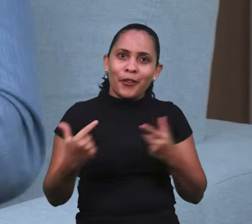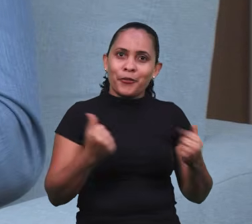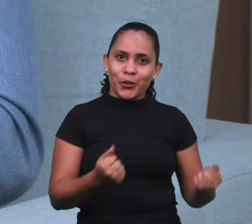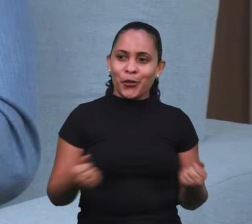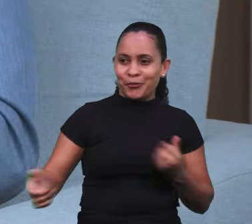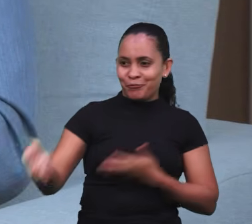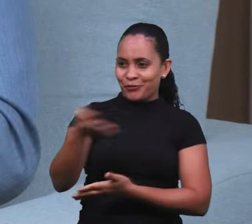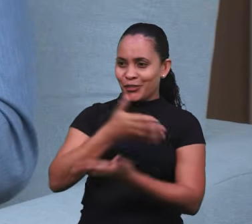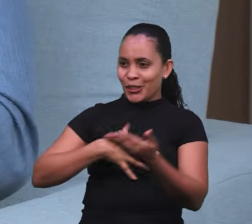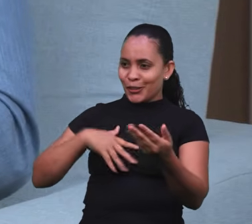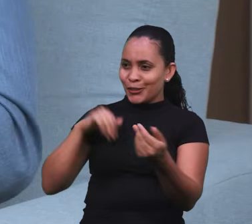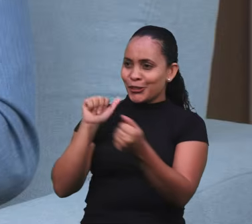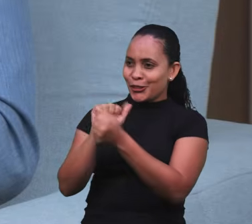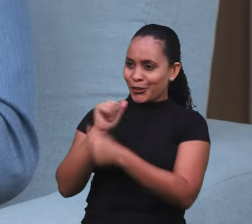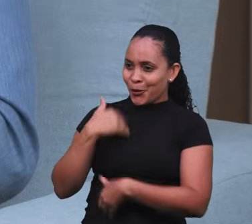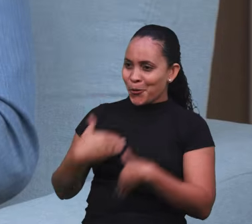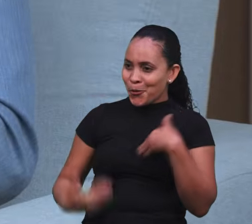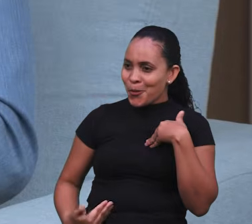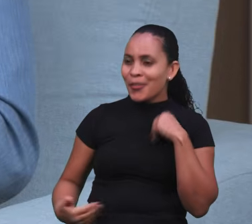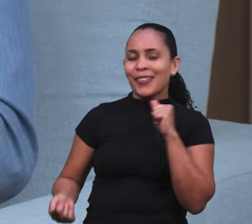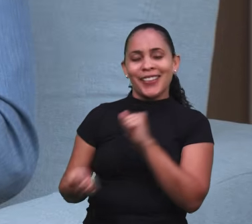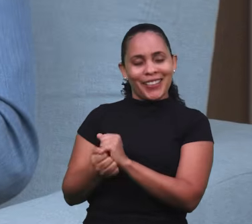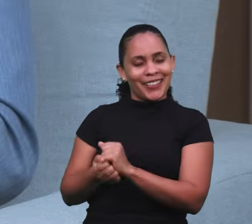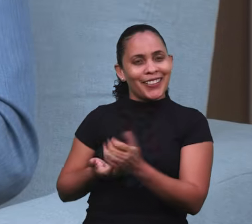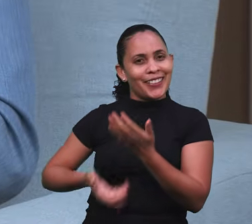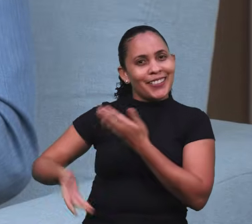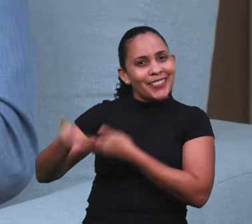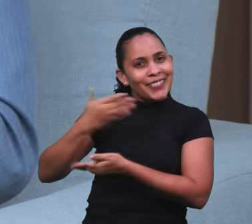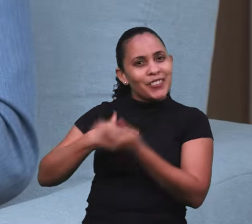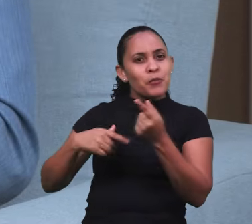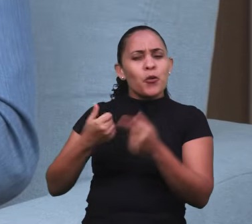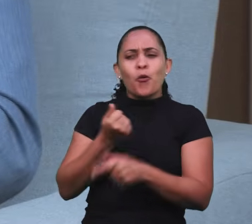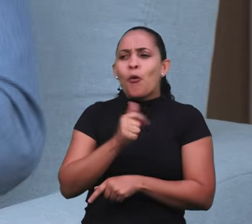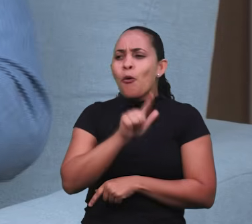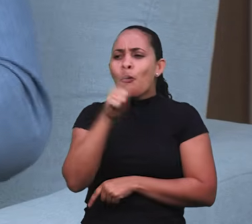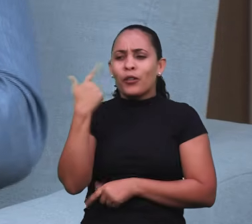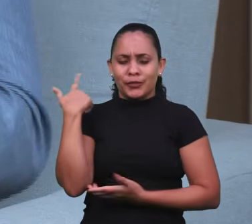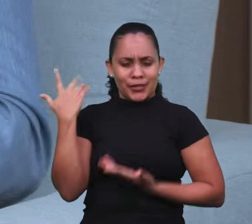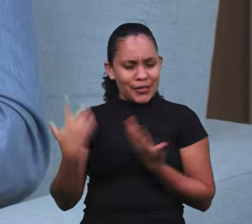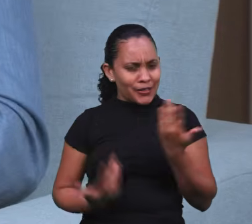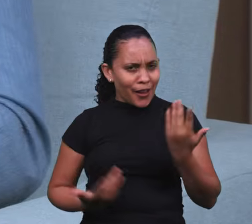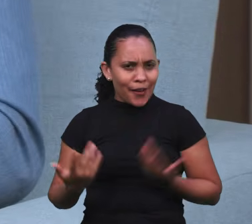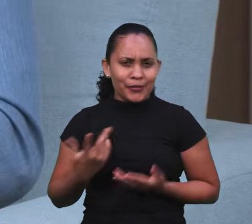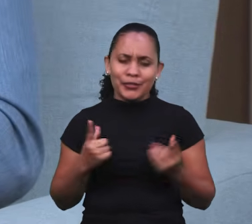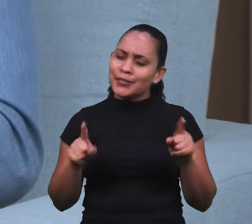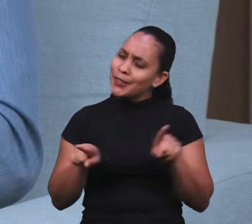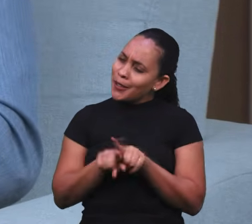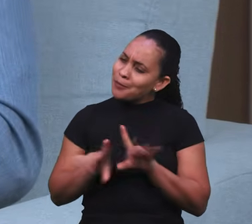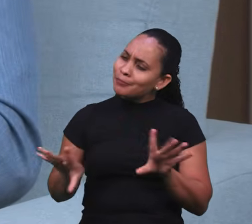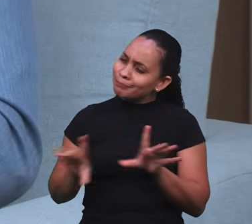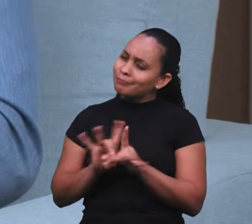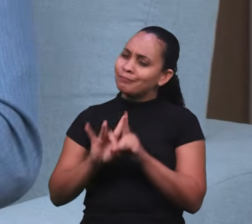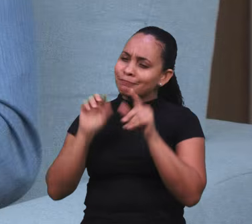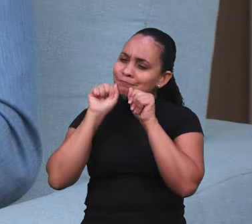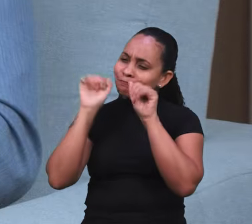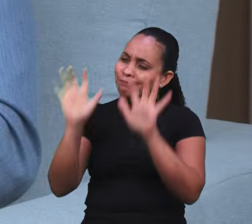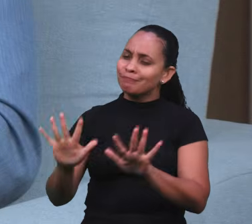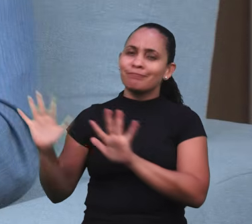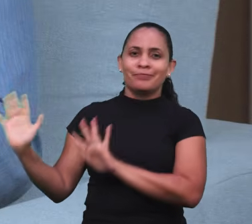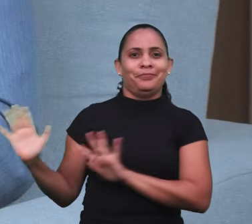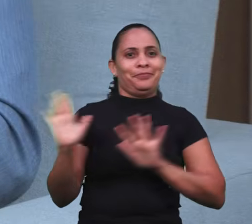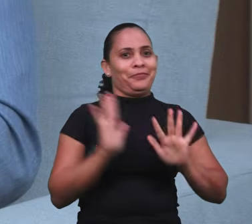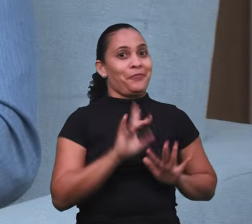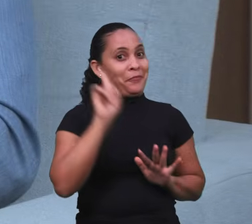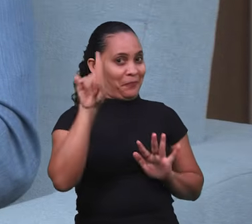isso é maravilhoso. E ela também participa, ela faz parte do corpo e está lá participando, como outras irmãs, outros irmãos, que são uma